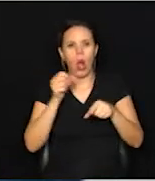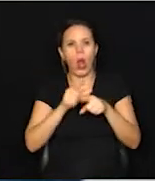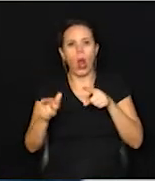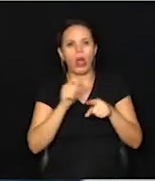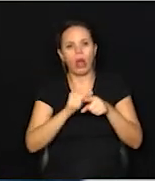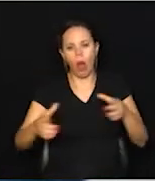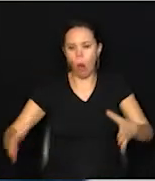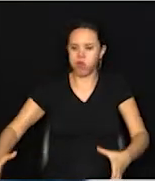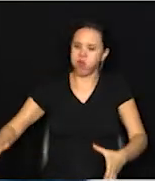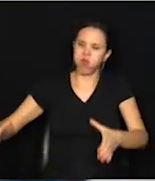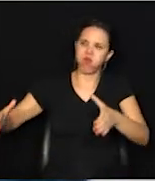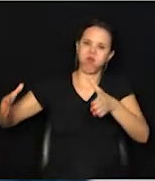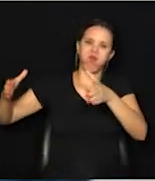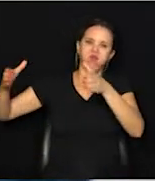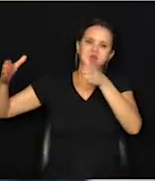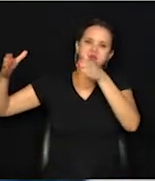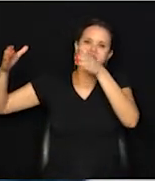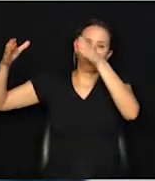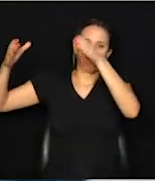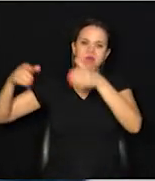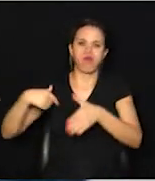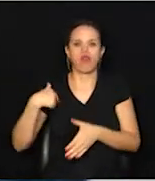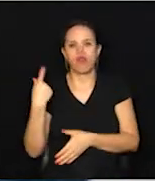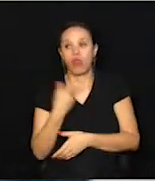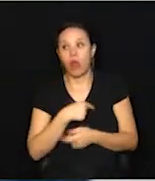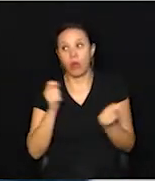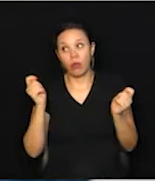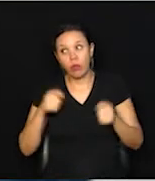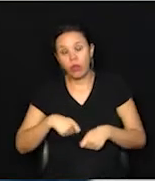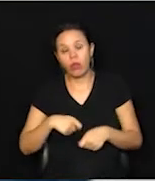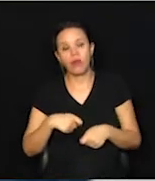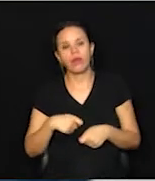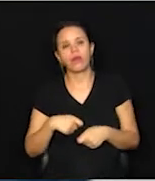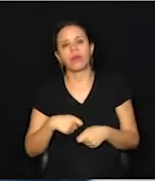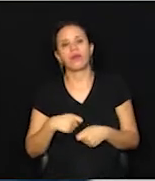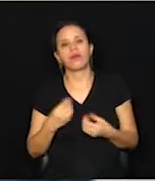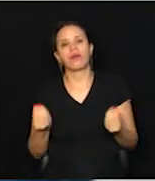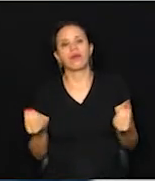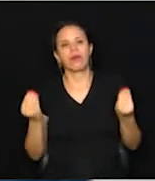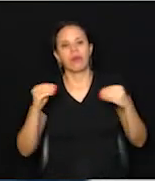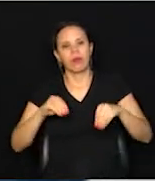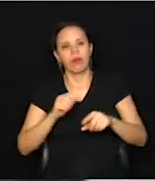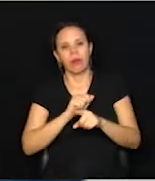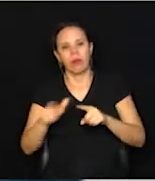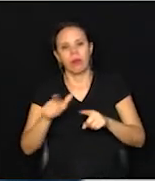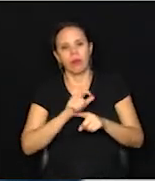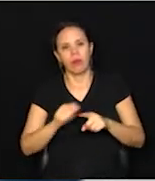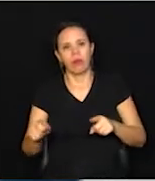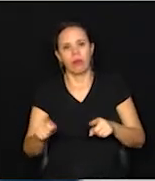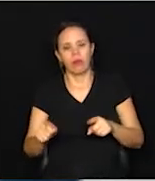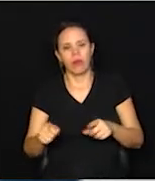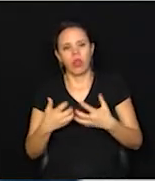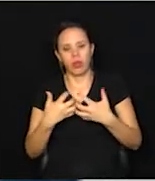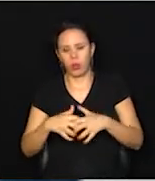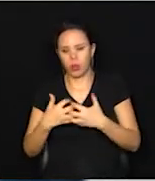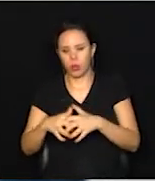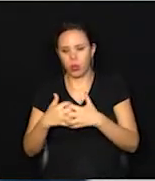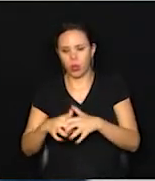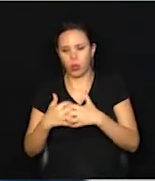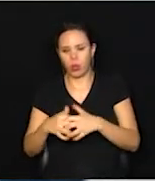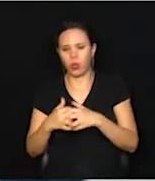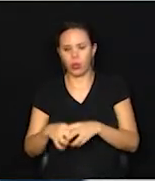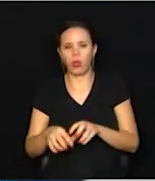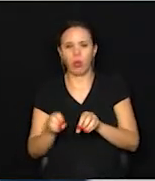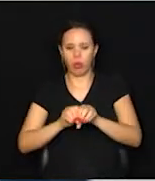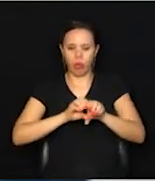tambor. E nós vislumbramos a possibilidade de colocar, alugar uma mini usina de oxigênio, mas